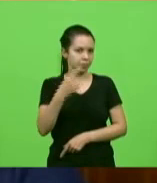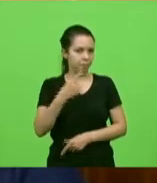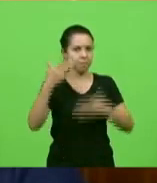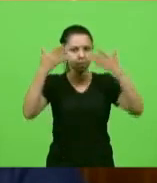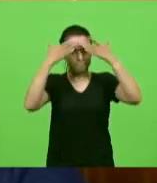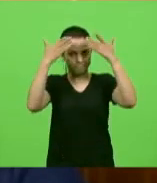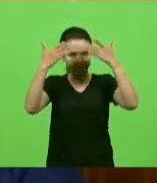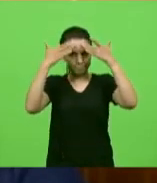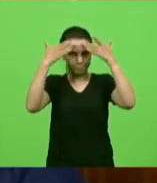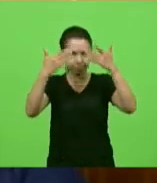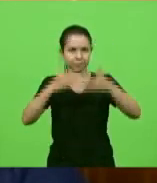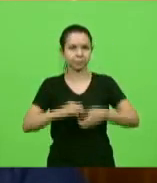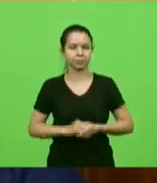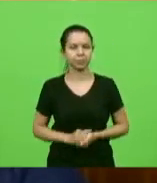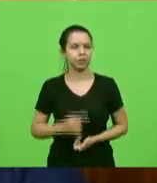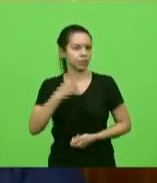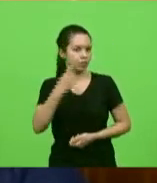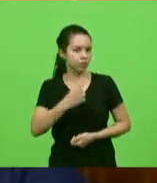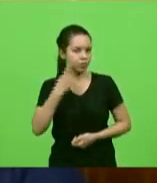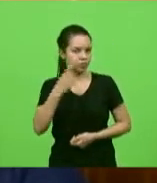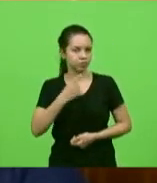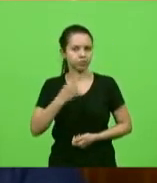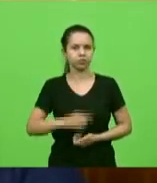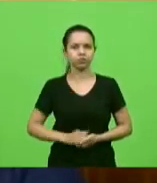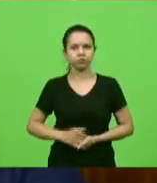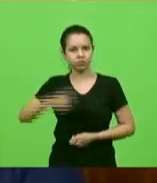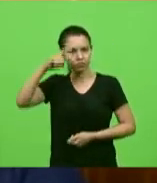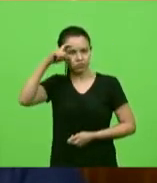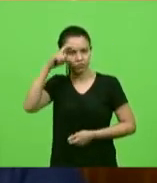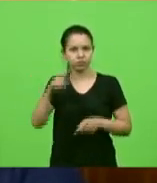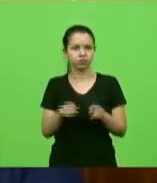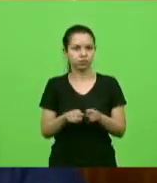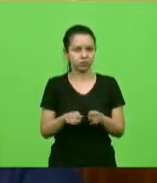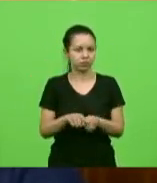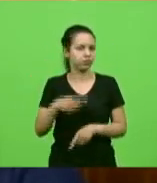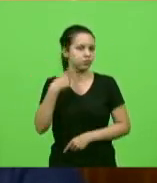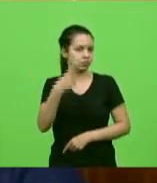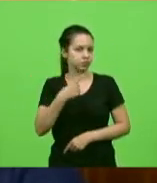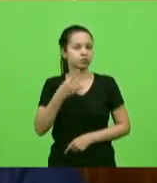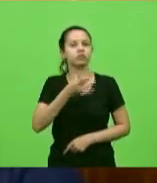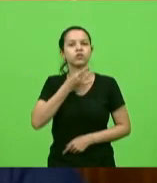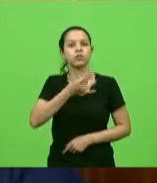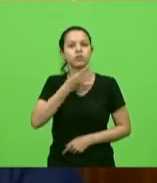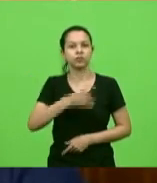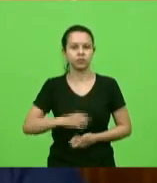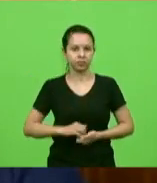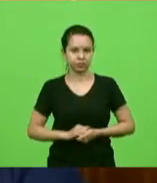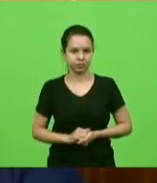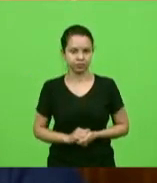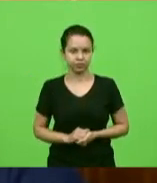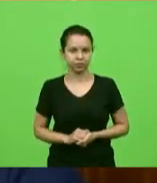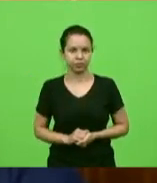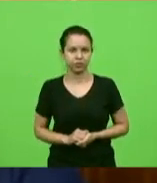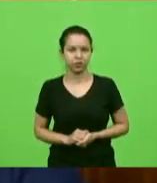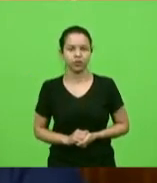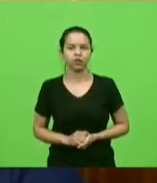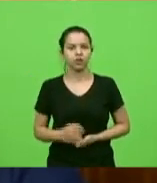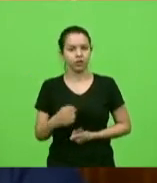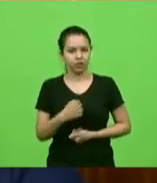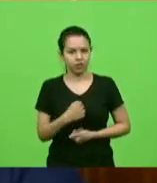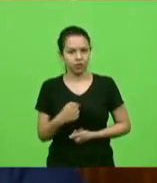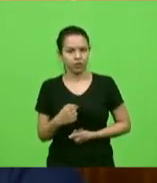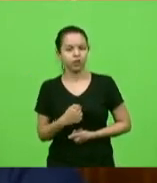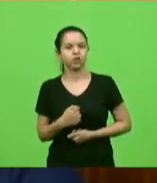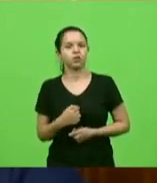José Milton Schaefer, o senhor deputado Marcos Vieira e o senhor deputado Valdir Cobalquini. Da mesma forma,